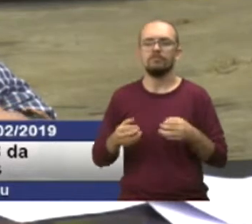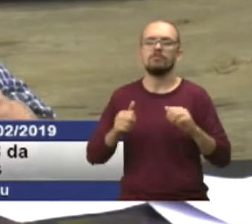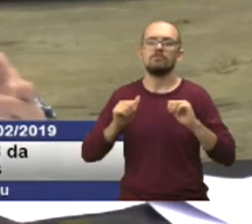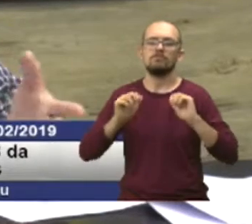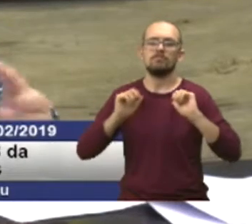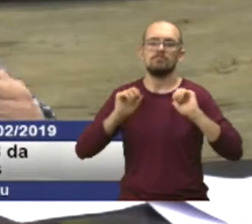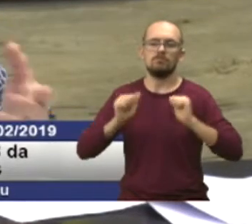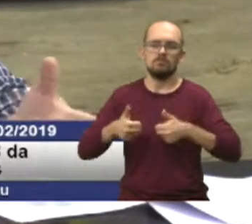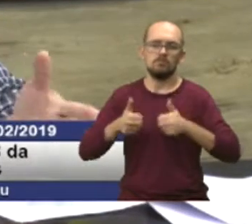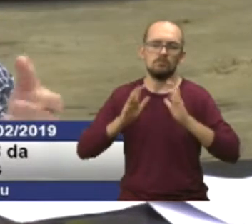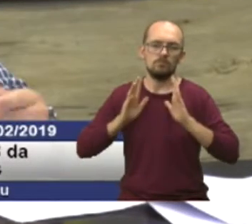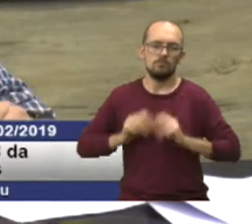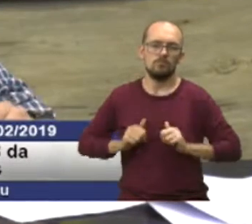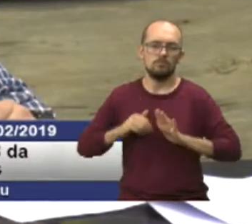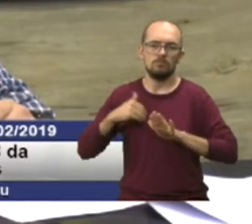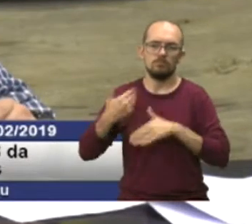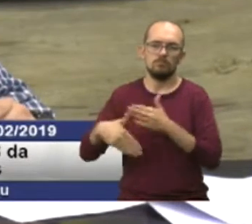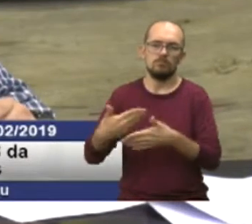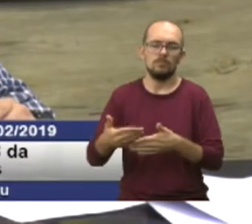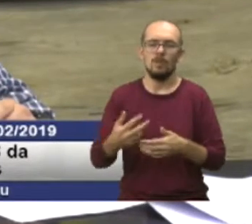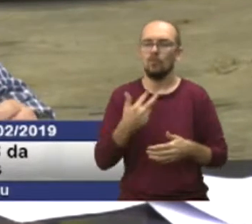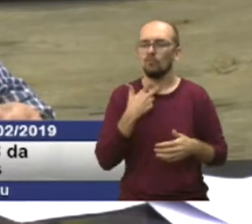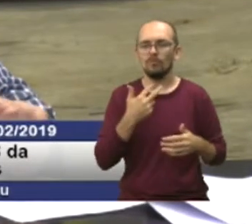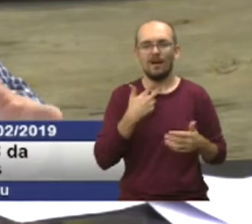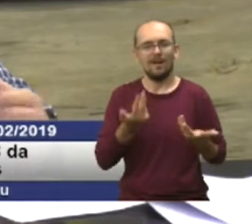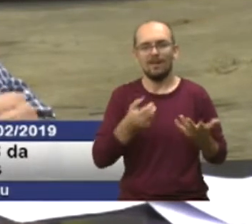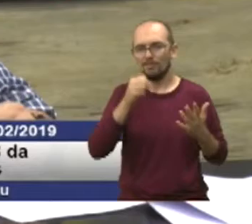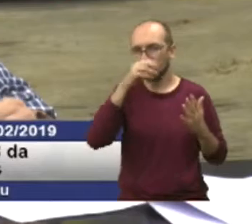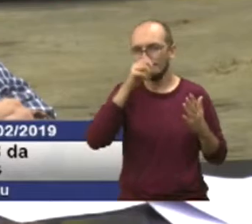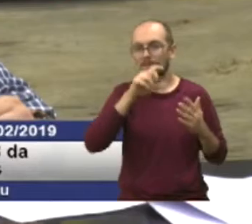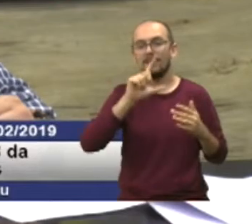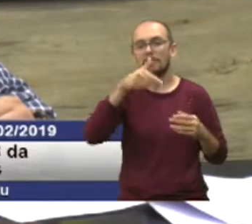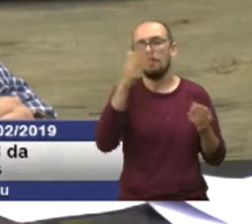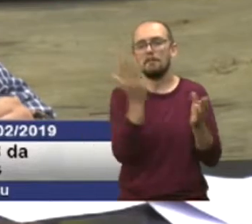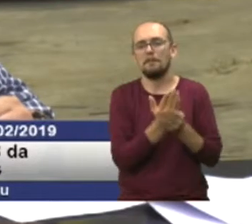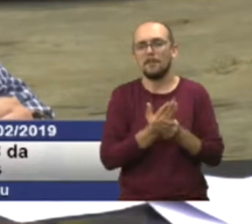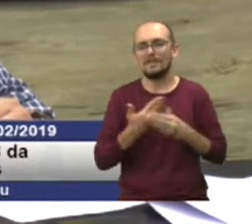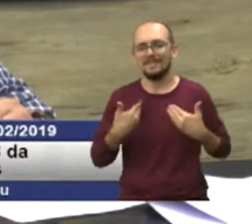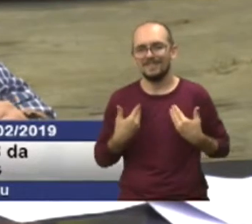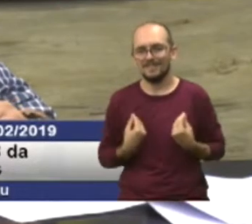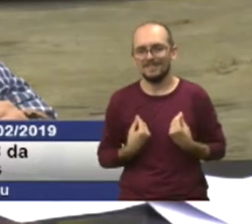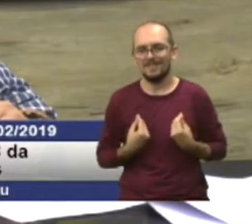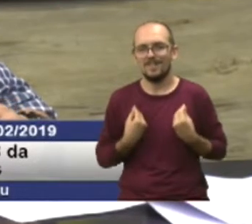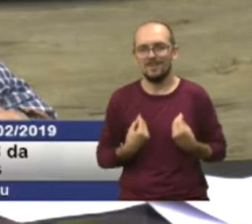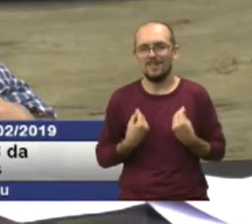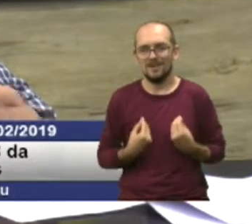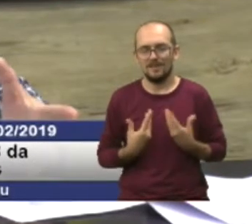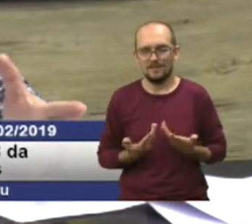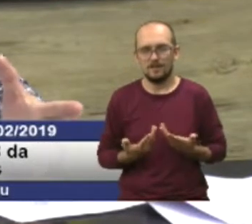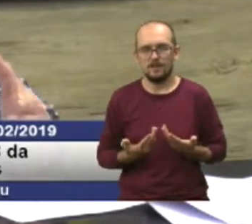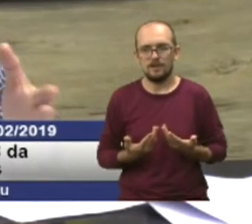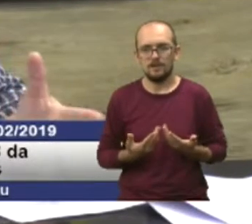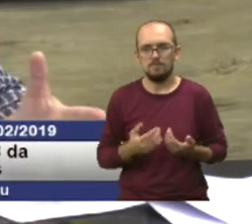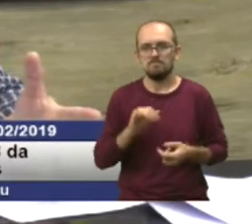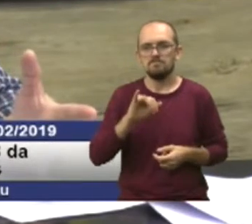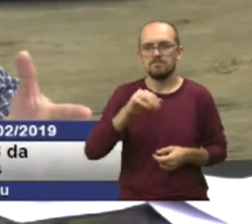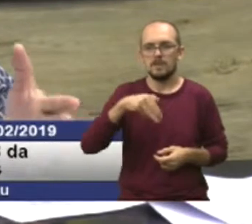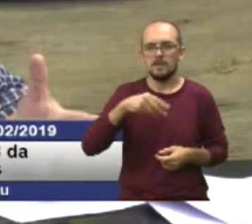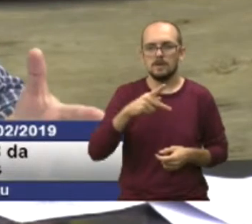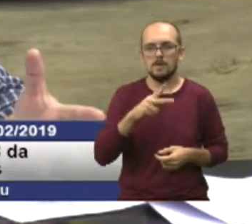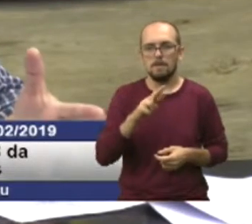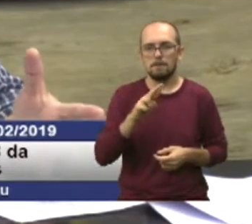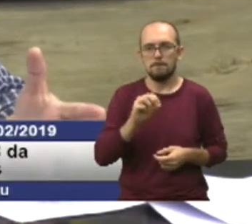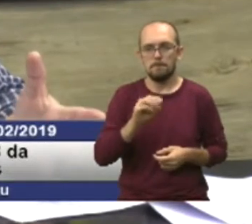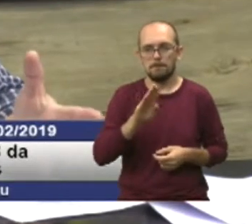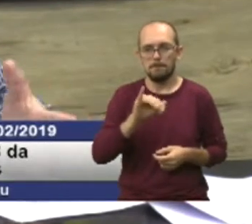e incorrer em improbidade administrativa. Então, há aí uma negociação. Como tem um jargão, né,